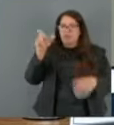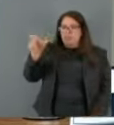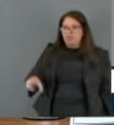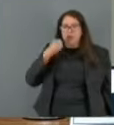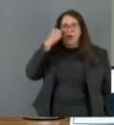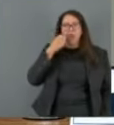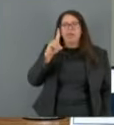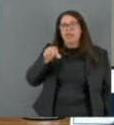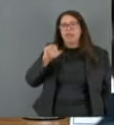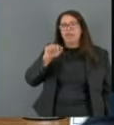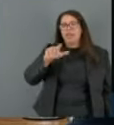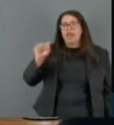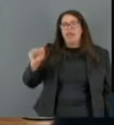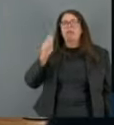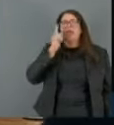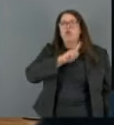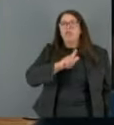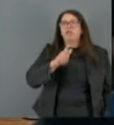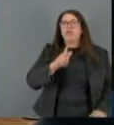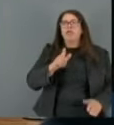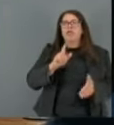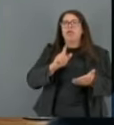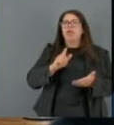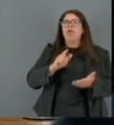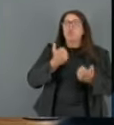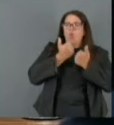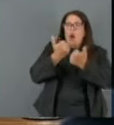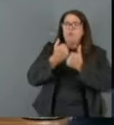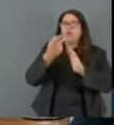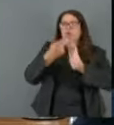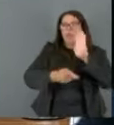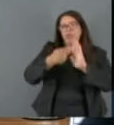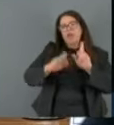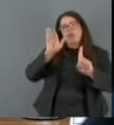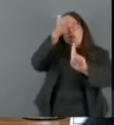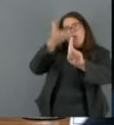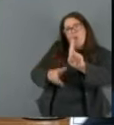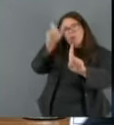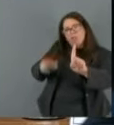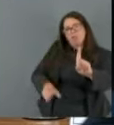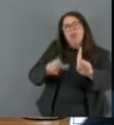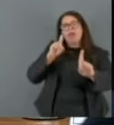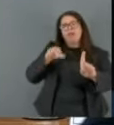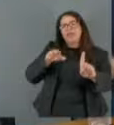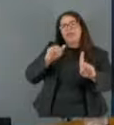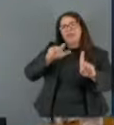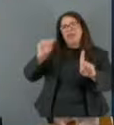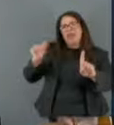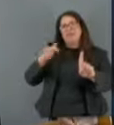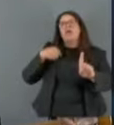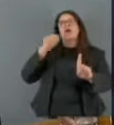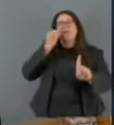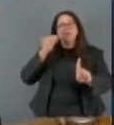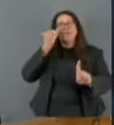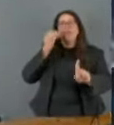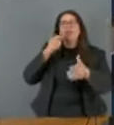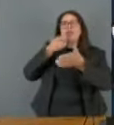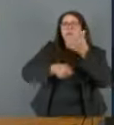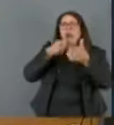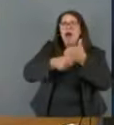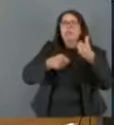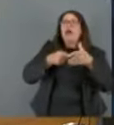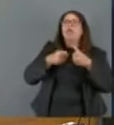que está capitaneando esse projeto maravilhoso, mas reitero, então, as minhas homenagens a Vossa Excelência para dizer o tanto que nós estamos fazendo em conjunto